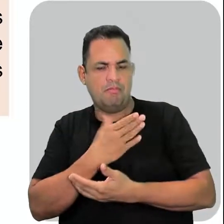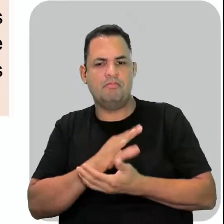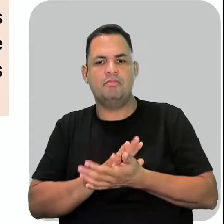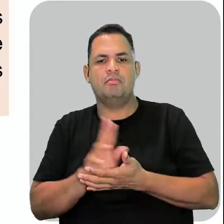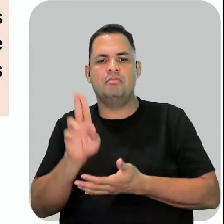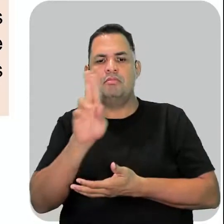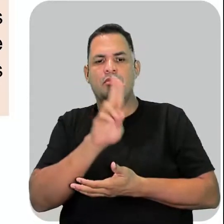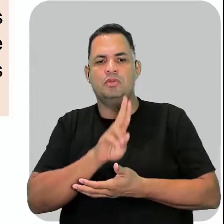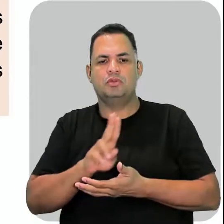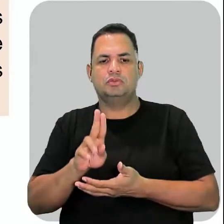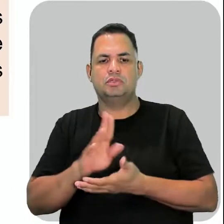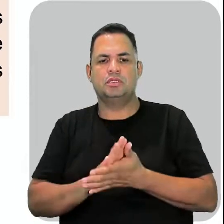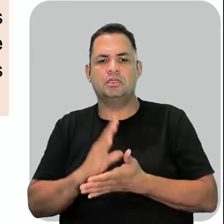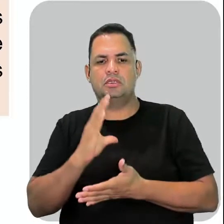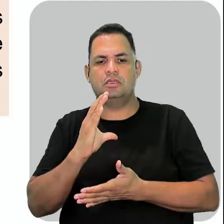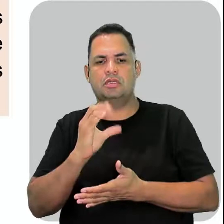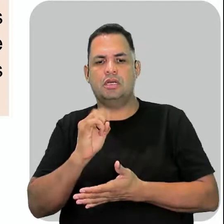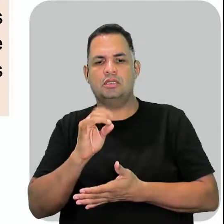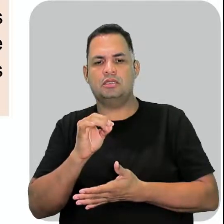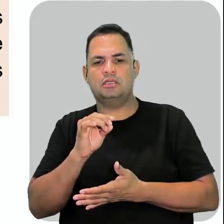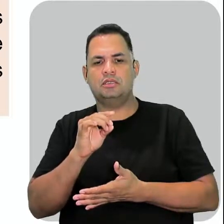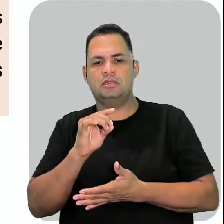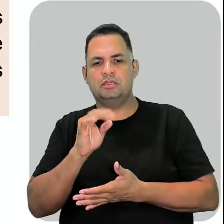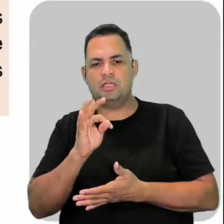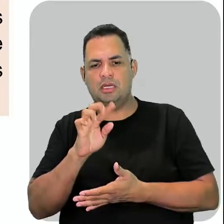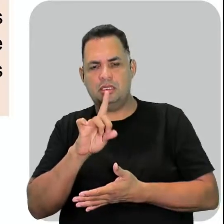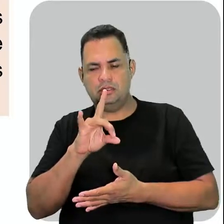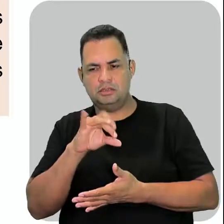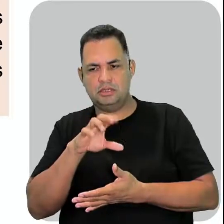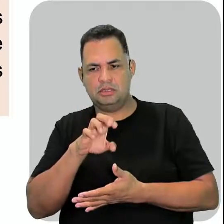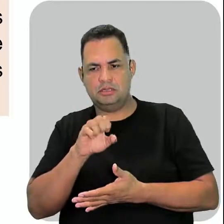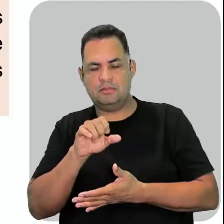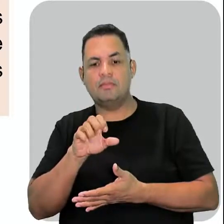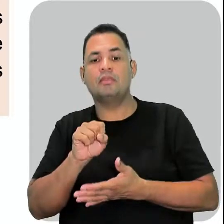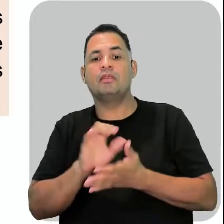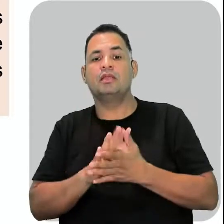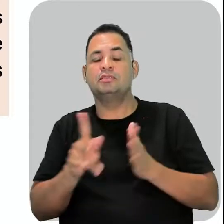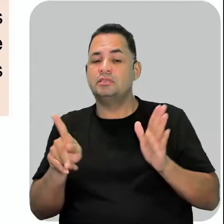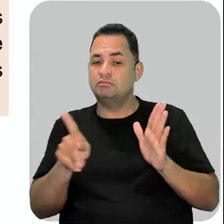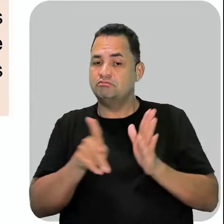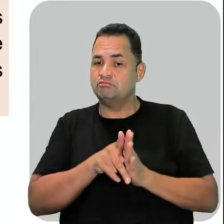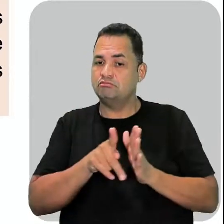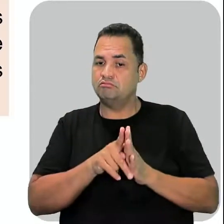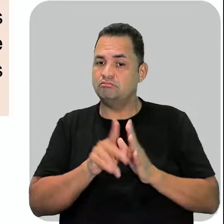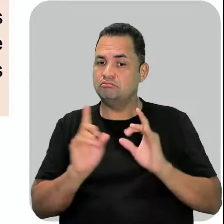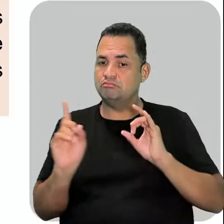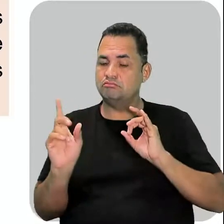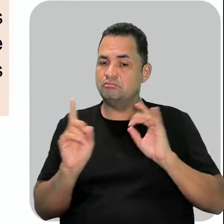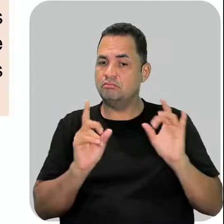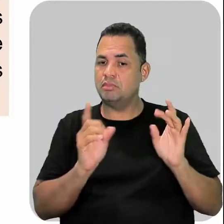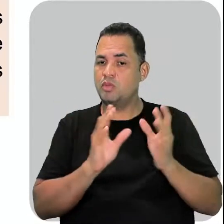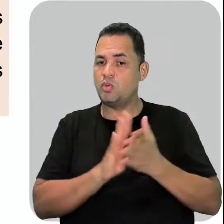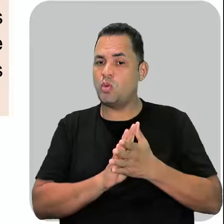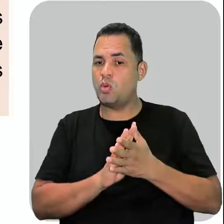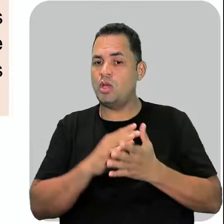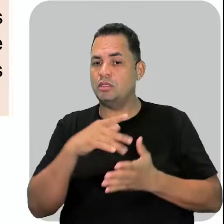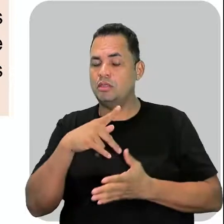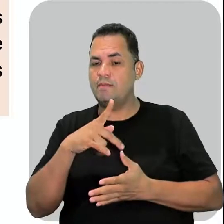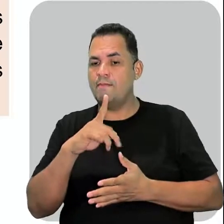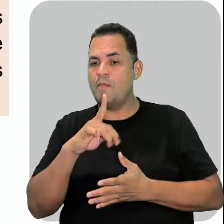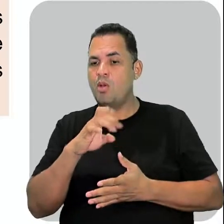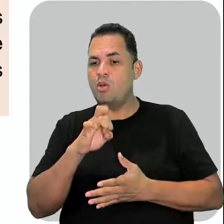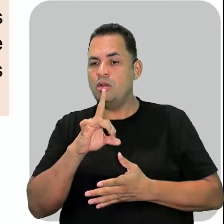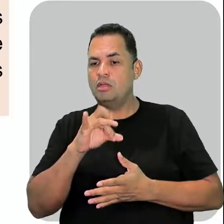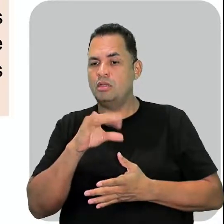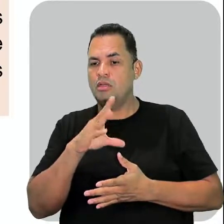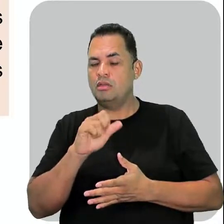gente usa catalisadores. E esses catalisadores eles vão ser específicos de acordo com o tipo de polímero que